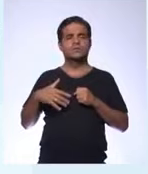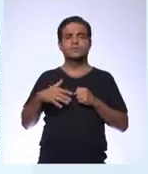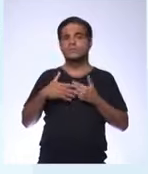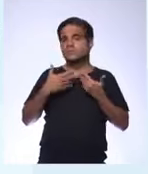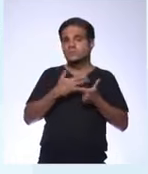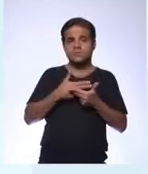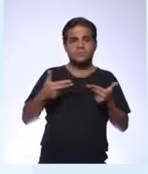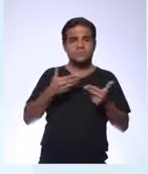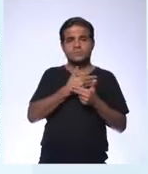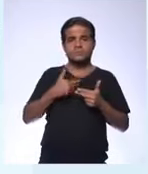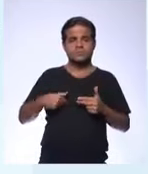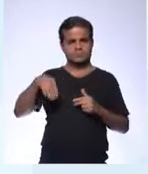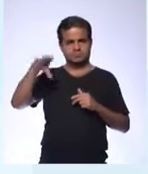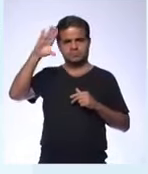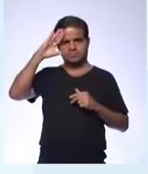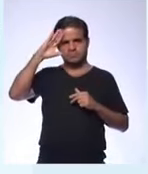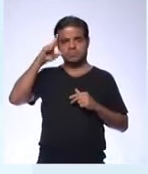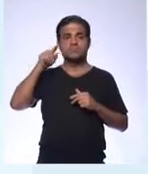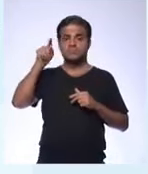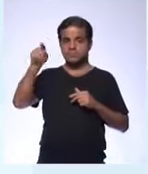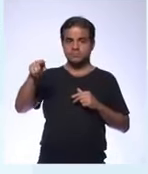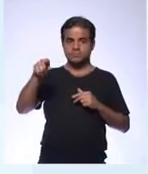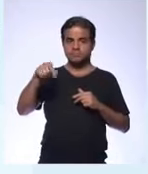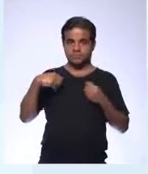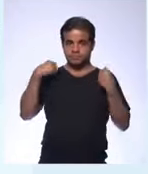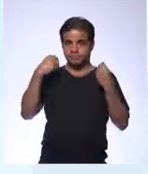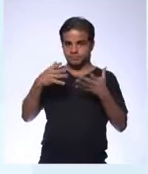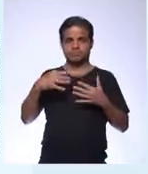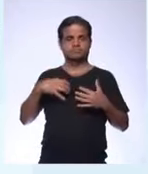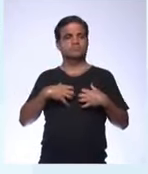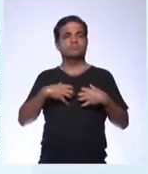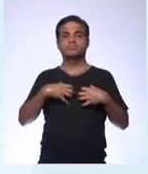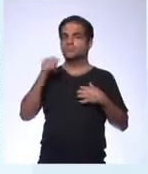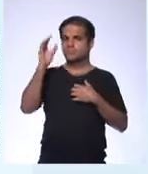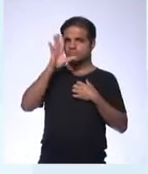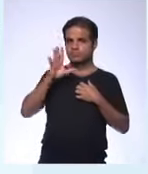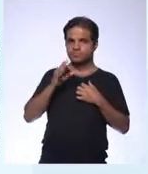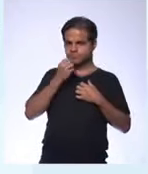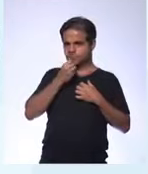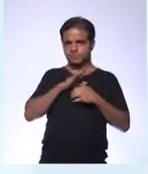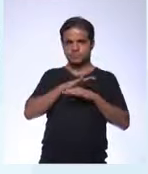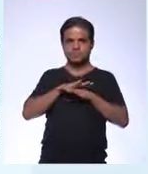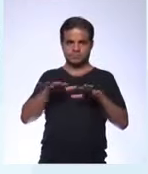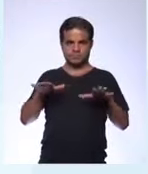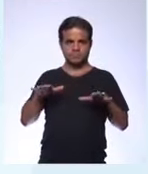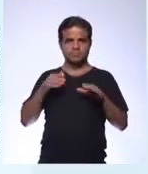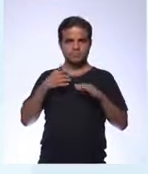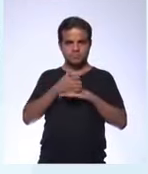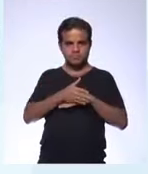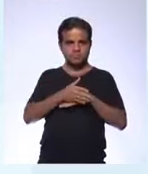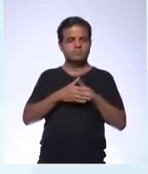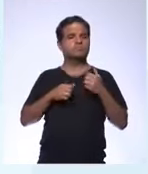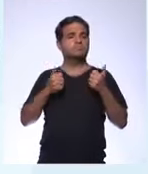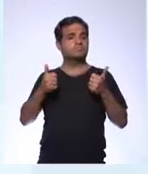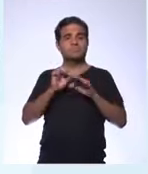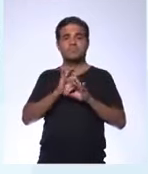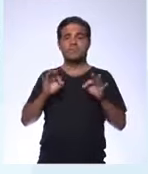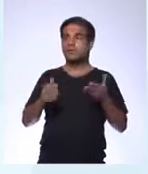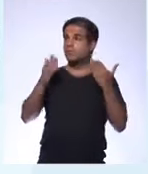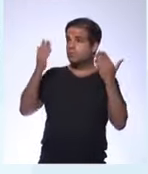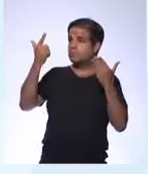que o governo militar tomou nesse momento para dar uma impressão de que o Brasil estava finalmente entrando nos eixos, olha aí, um